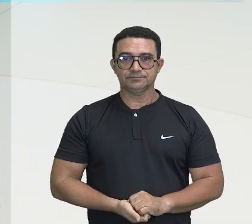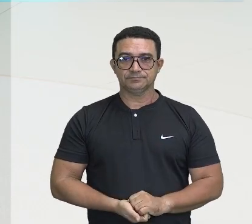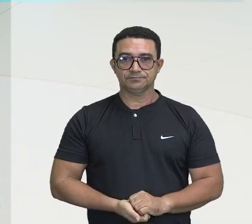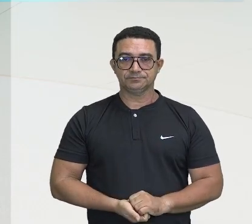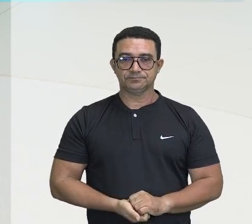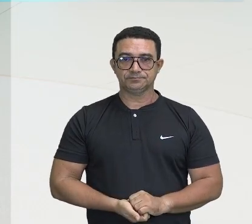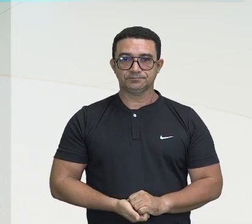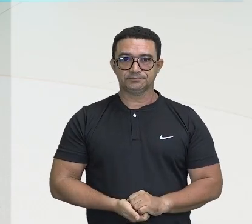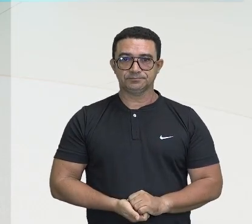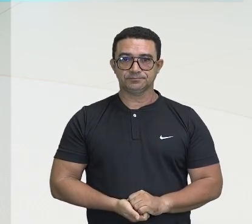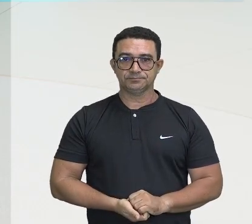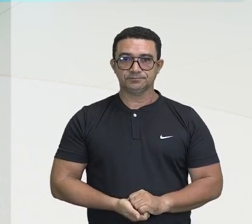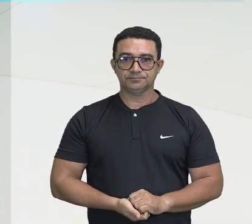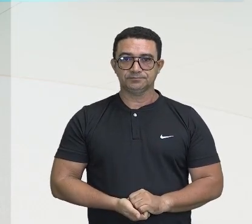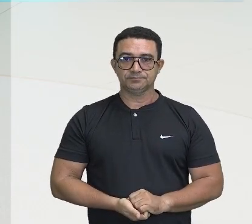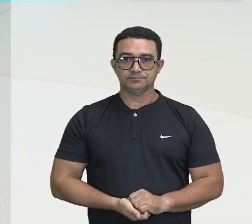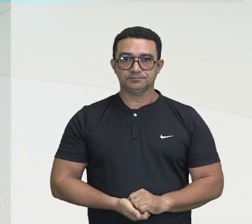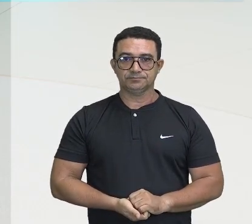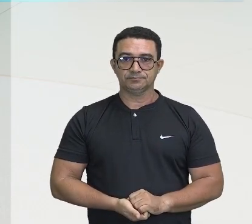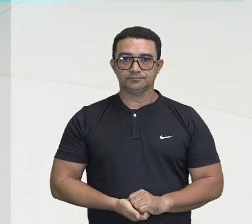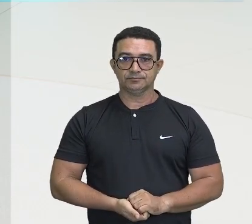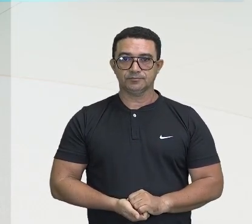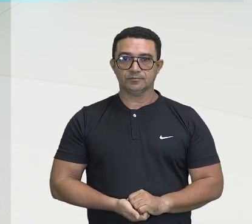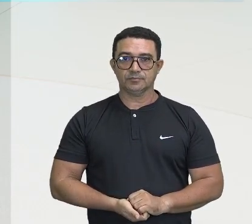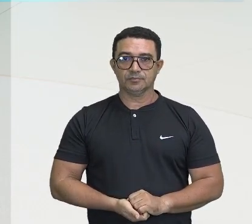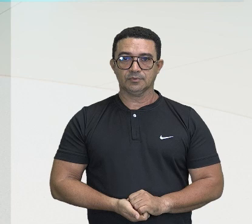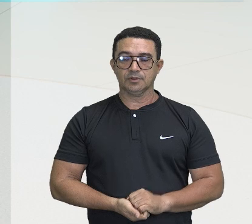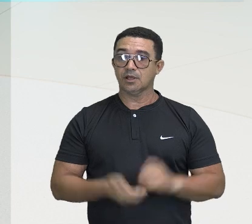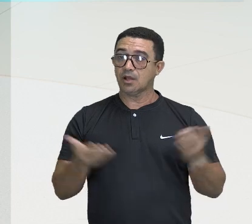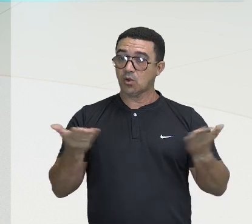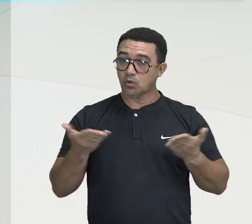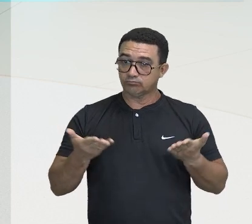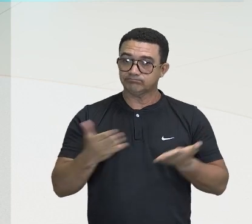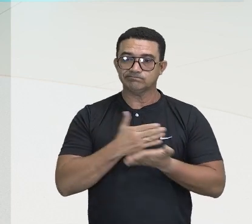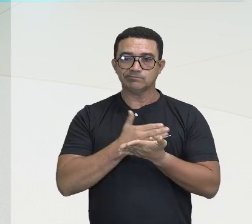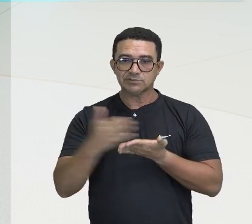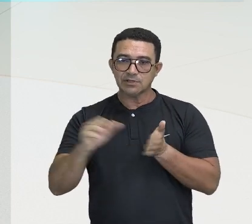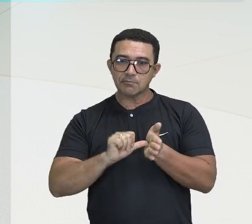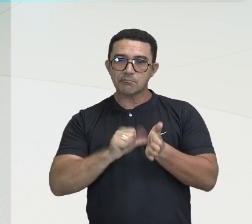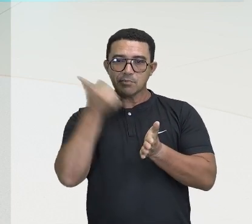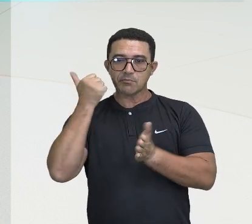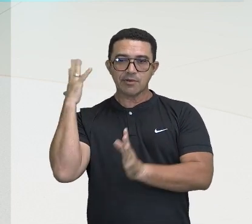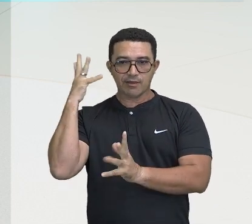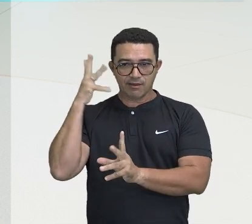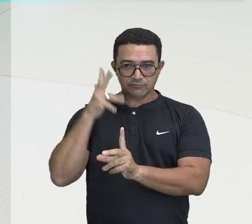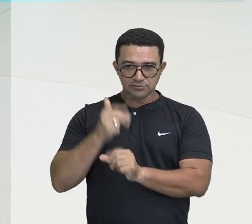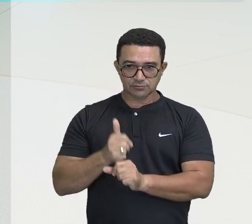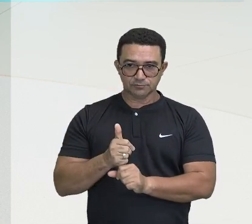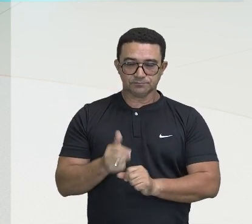primeira unidade. E agora vamos iniciar a nossa primeira revisão.